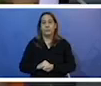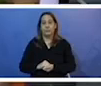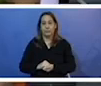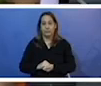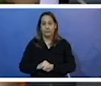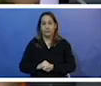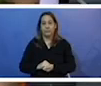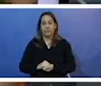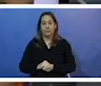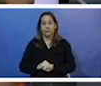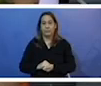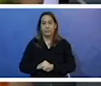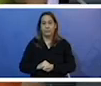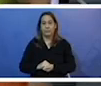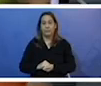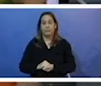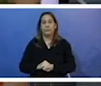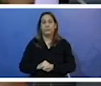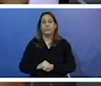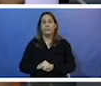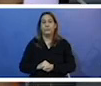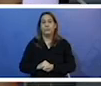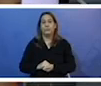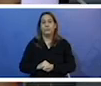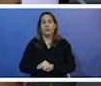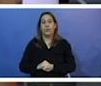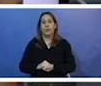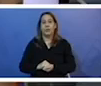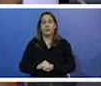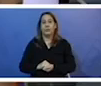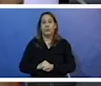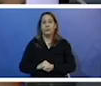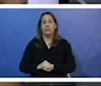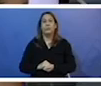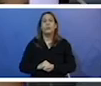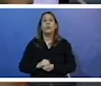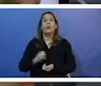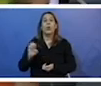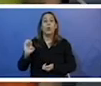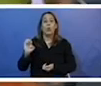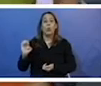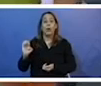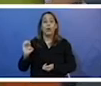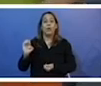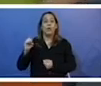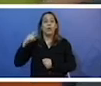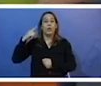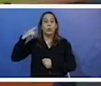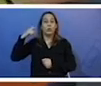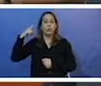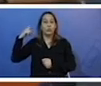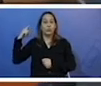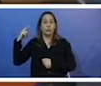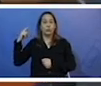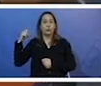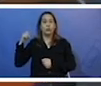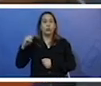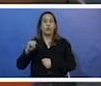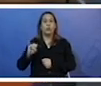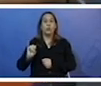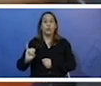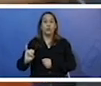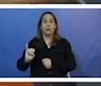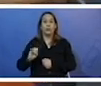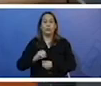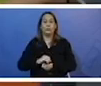alicate. Eu tenho que escrever, ó, o E eu até grafei de vermelho, porque essa é a escrita